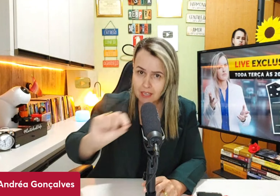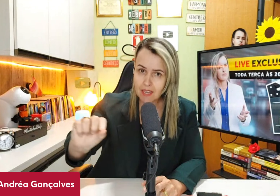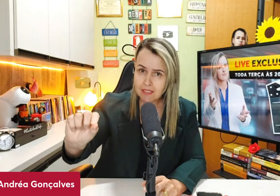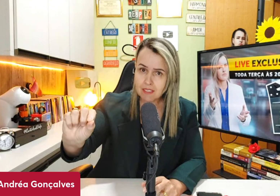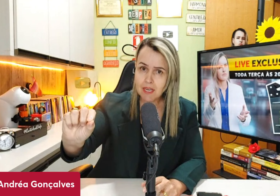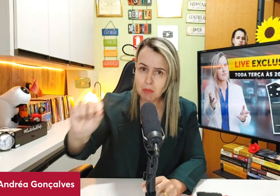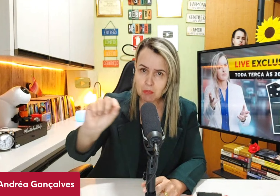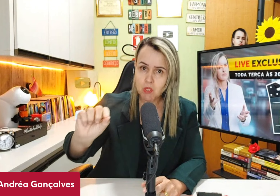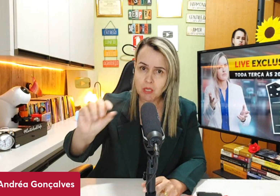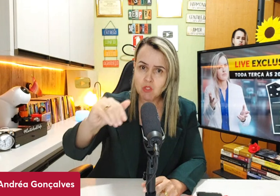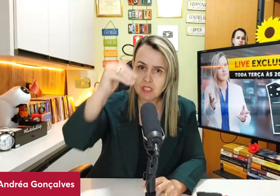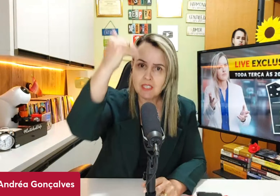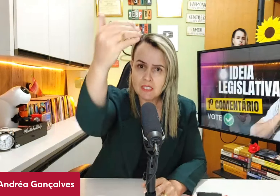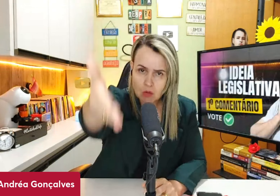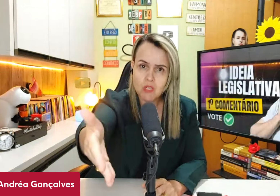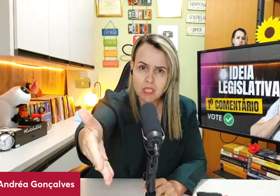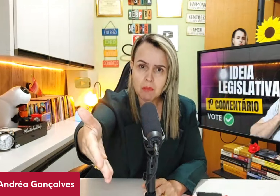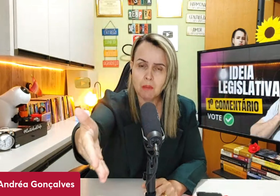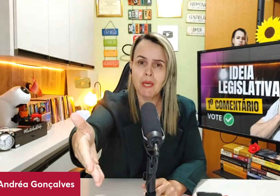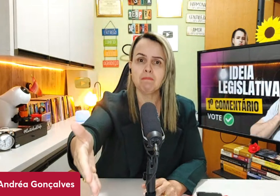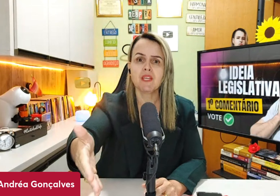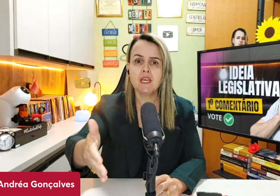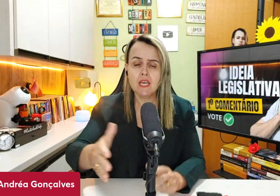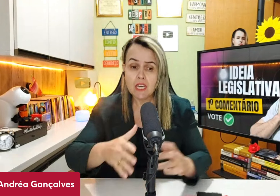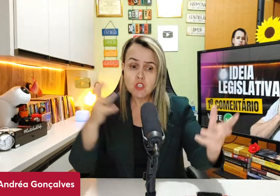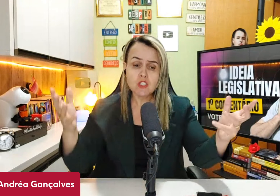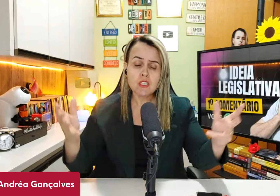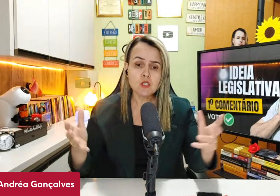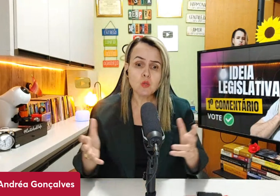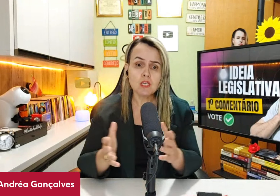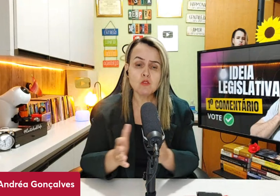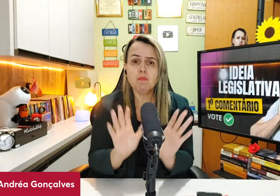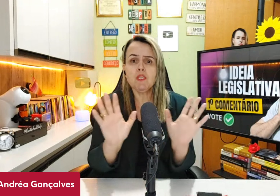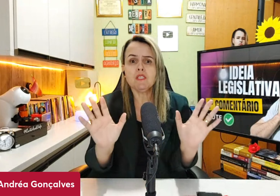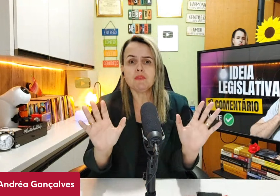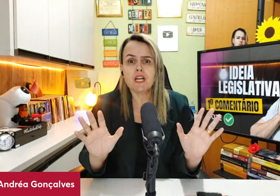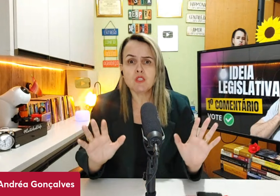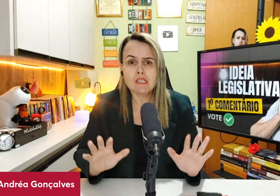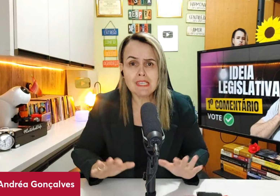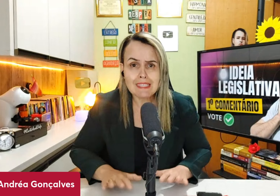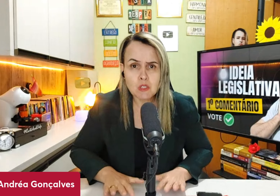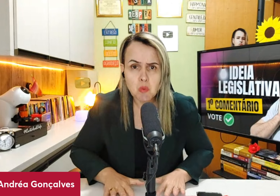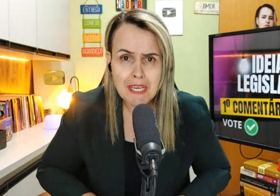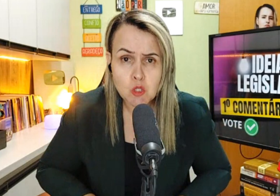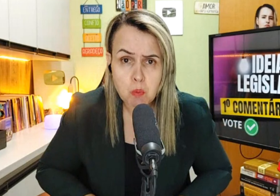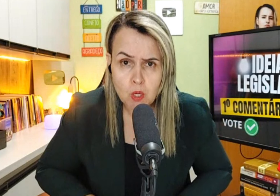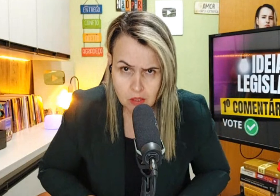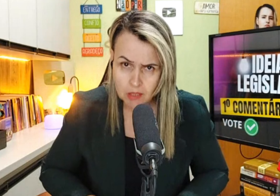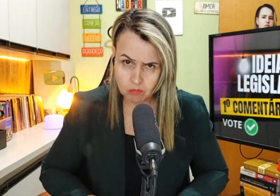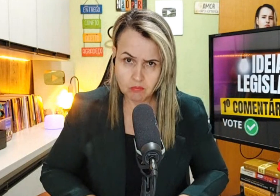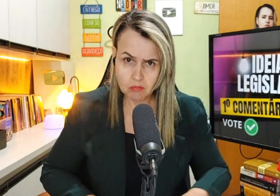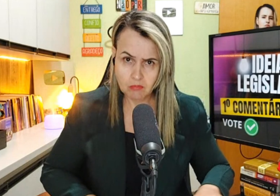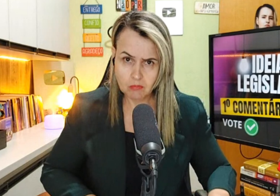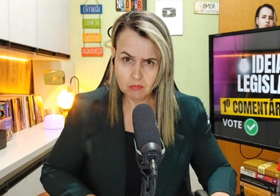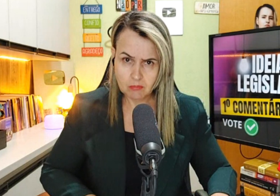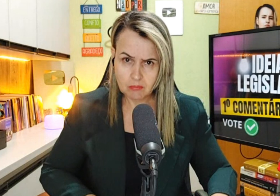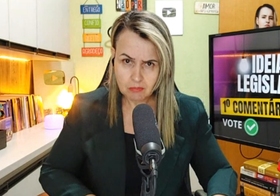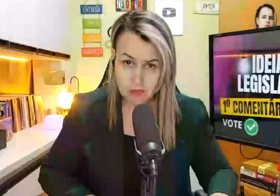esse esse indiciamento por crime de citação ou crime também é diante desse contexto a Polícia Federal já está dando uma